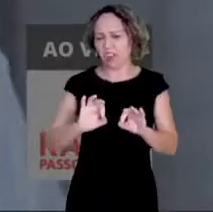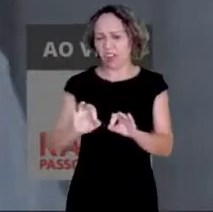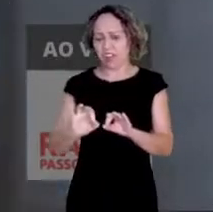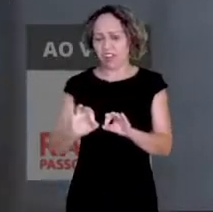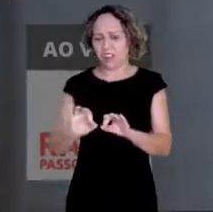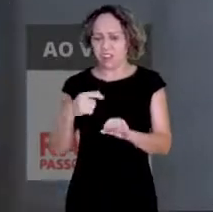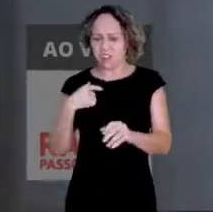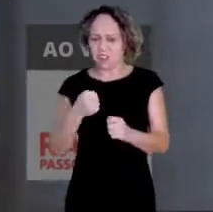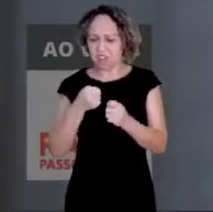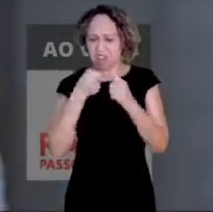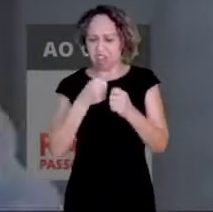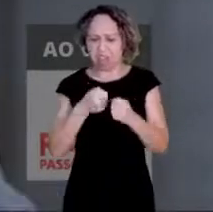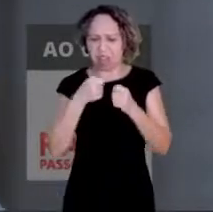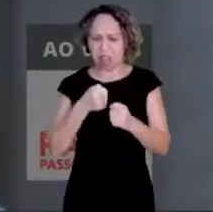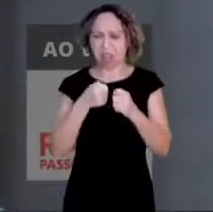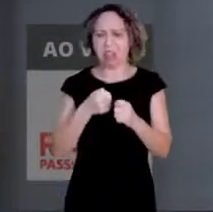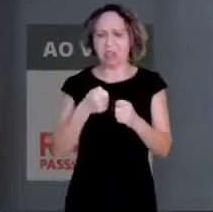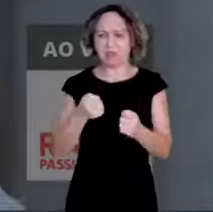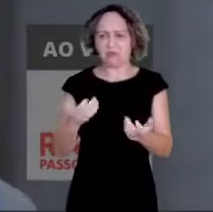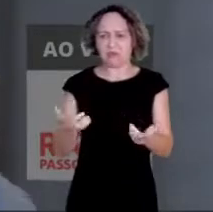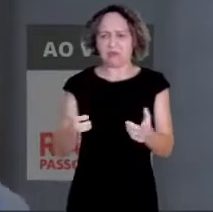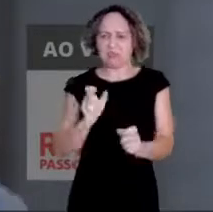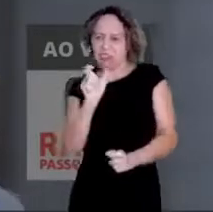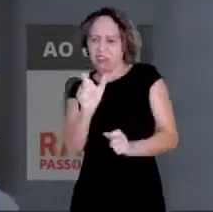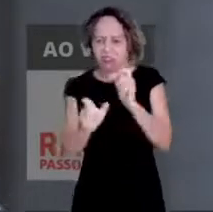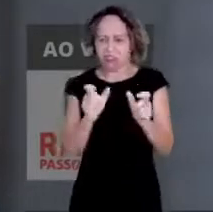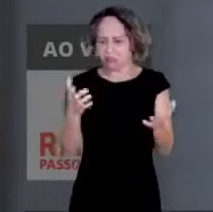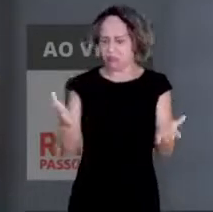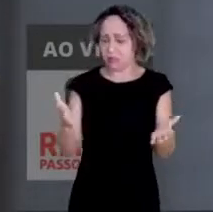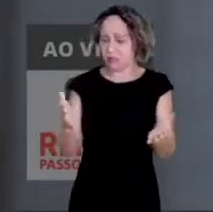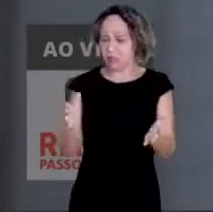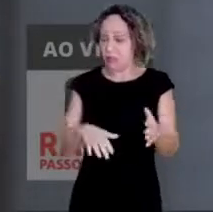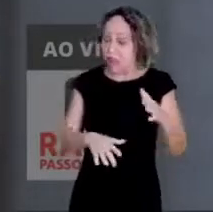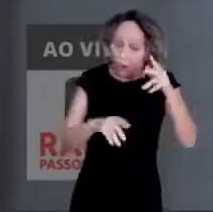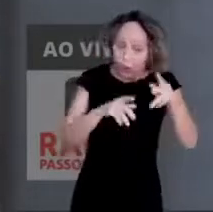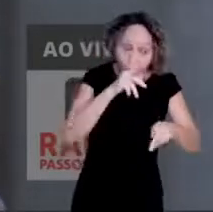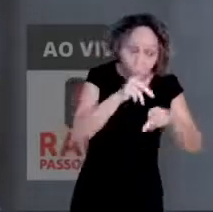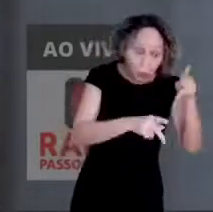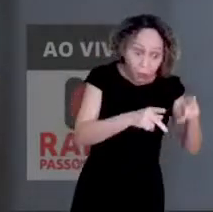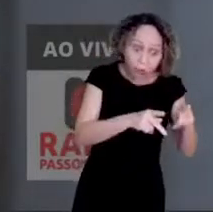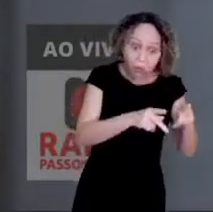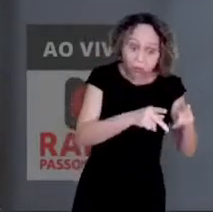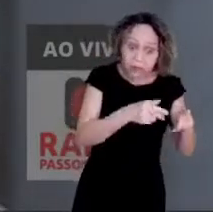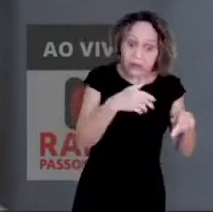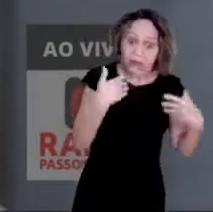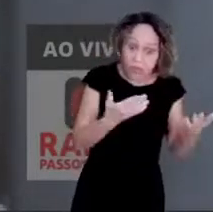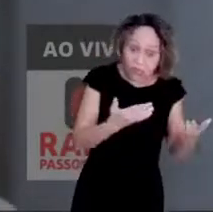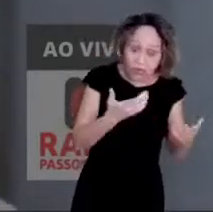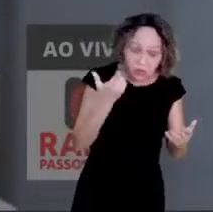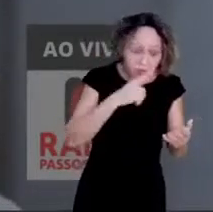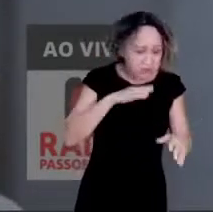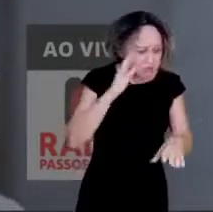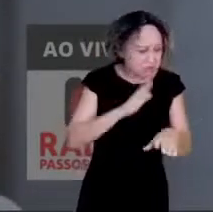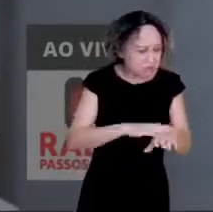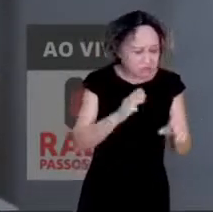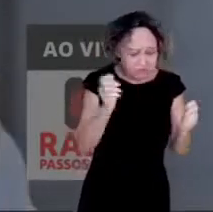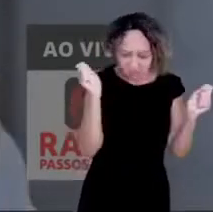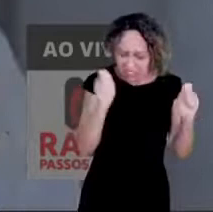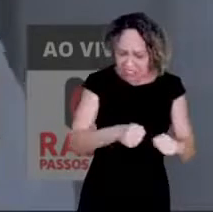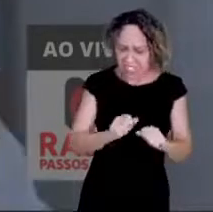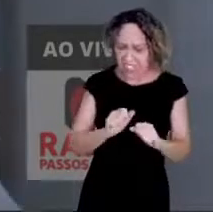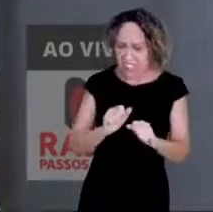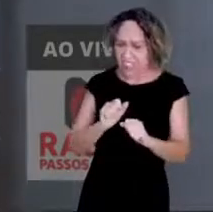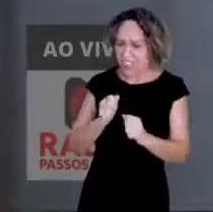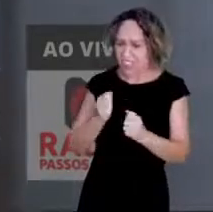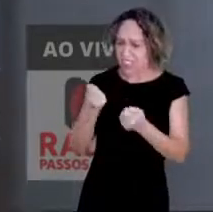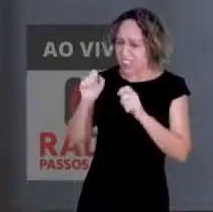que todas as pessoas que são, sabe, interessadas no desenvolvimento da região, que são interessadas